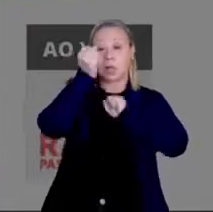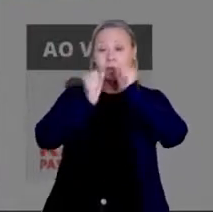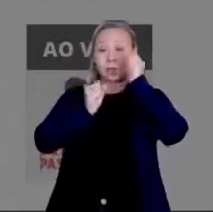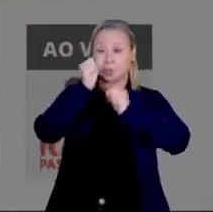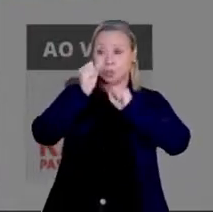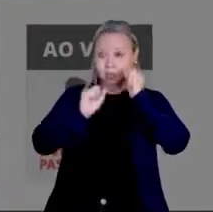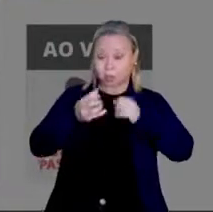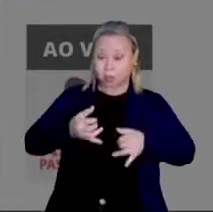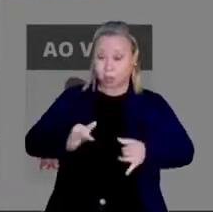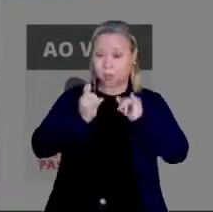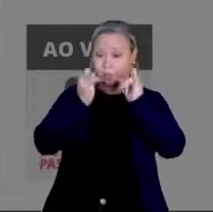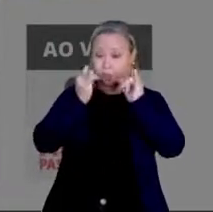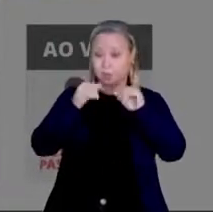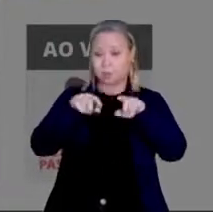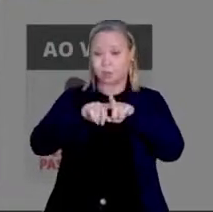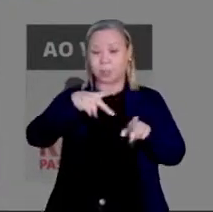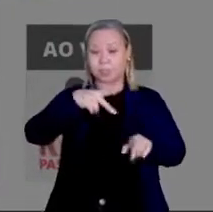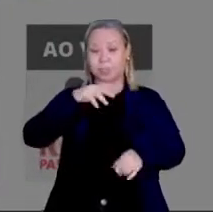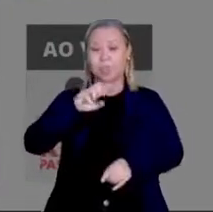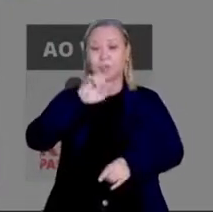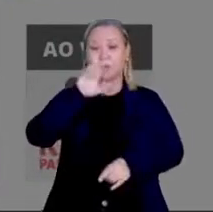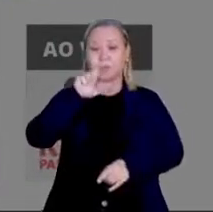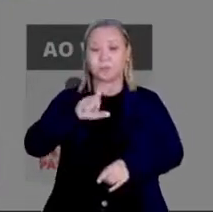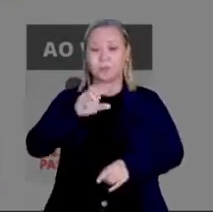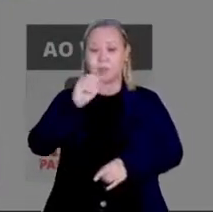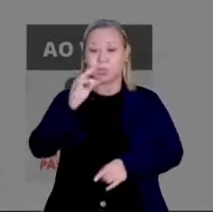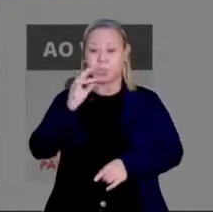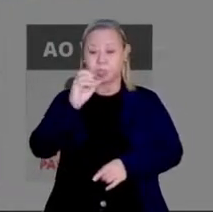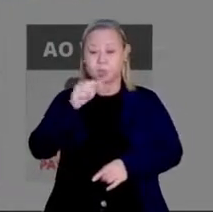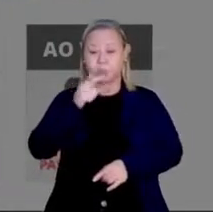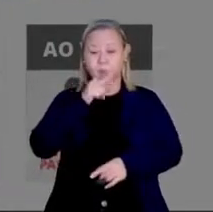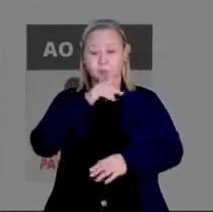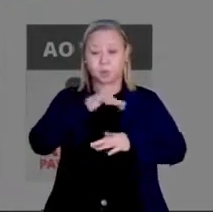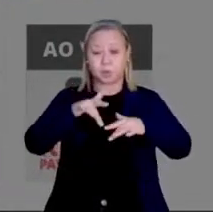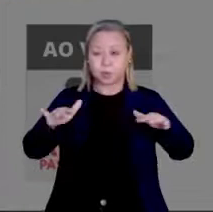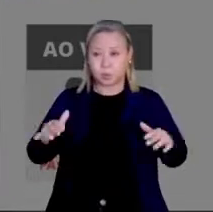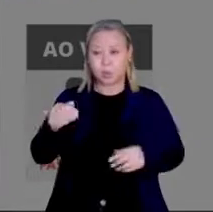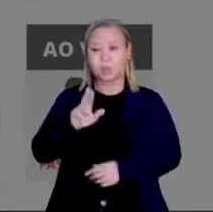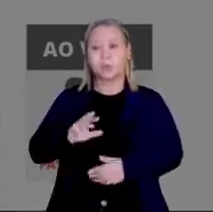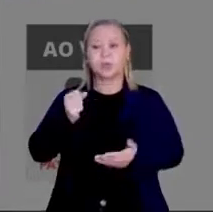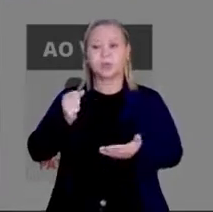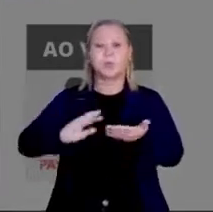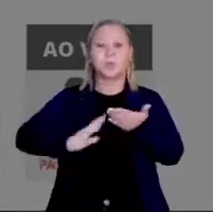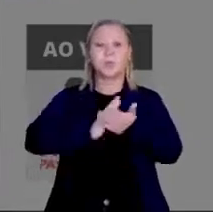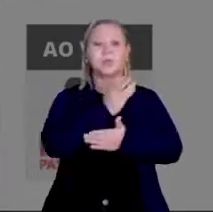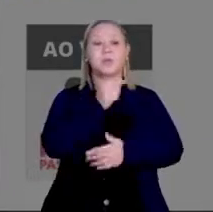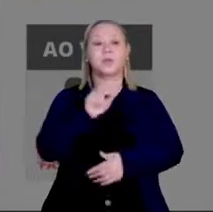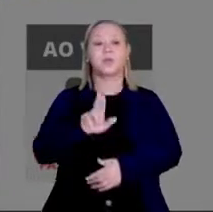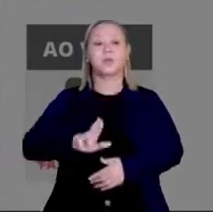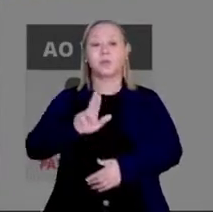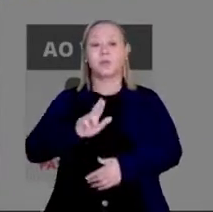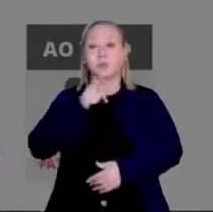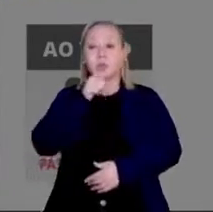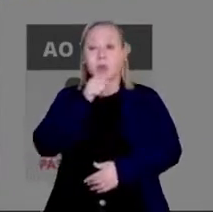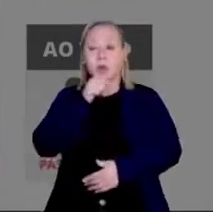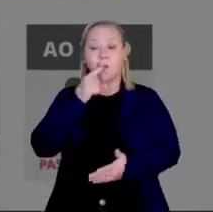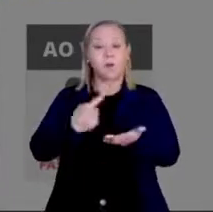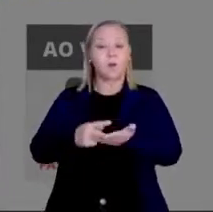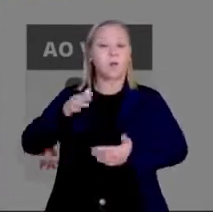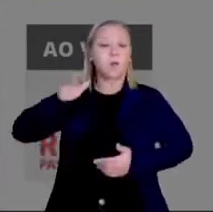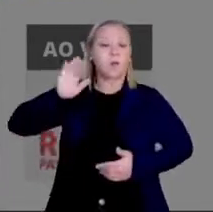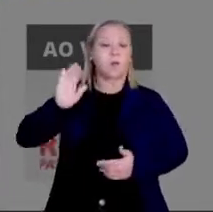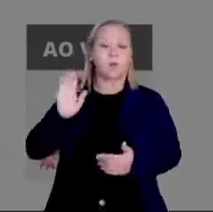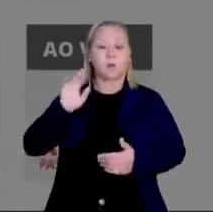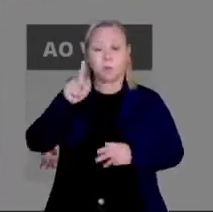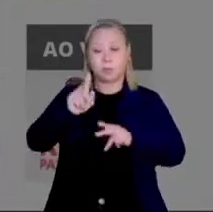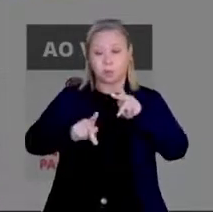aí, você deixa um molinete preparado. Combinado, combinado então, ex-presidente. Que eu pego, limpo